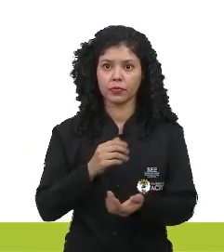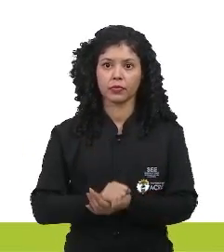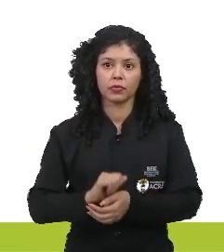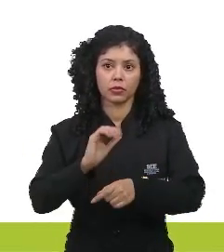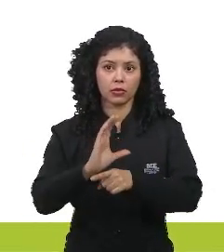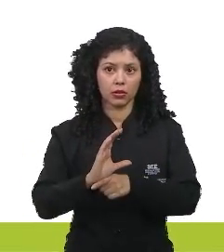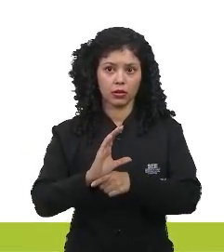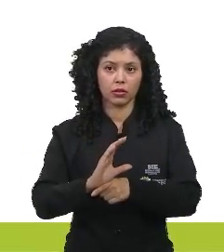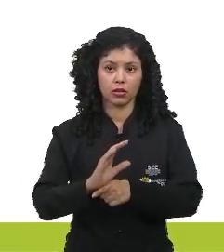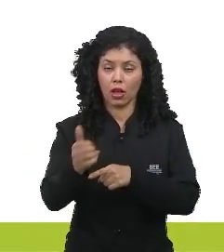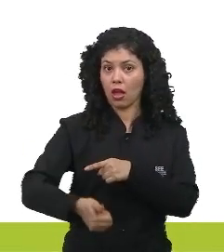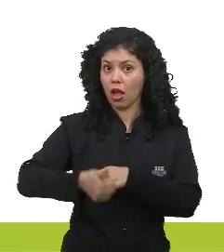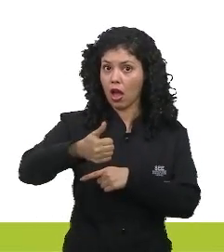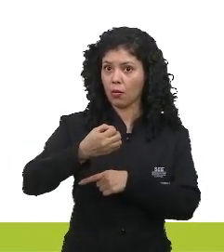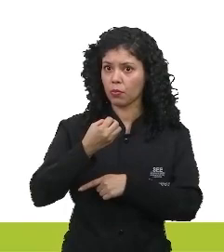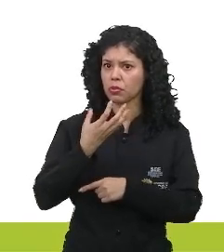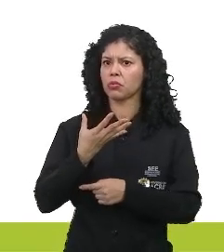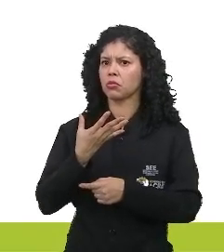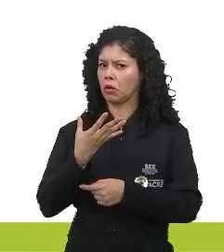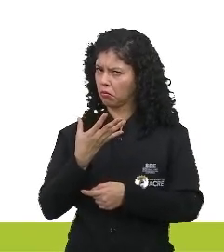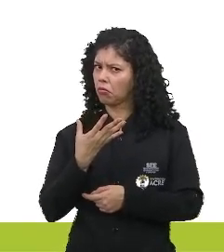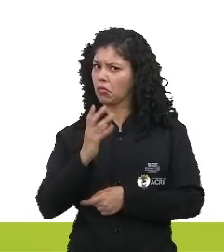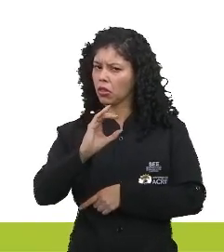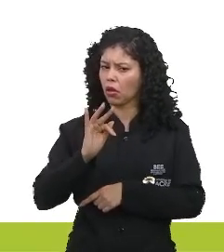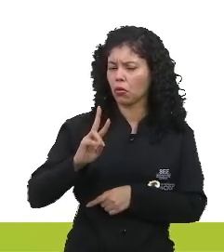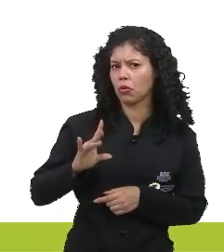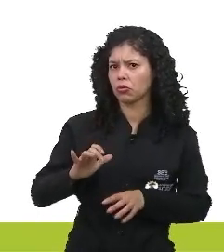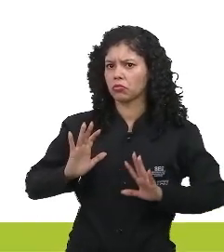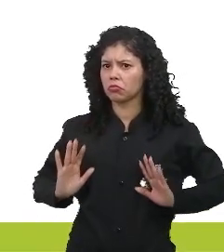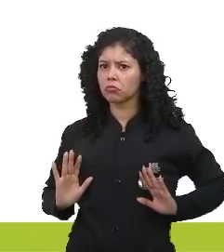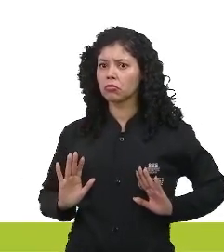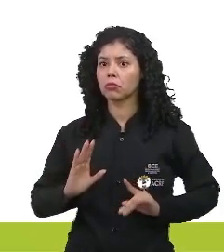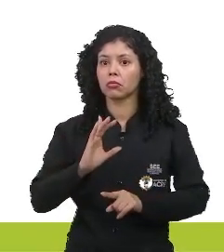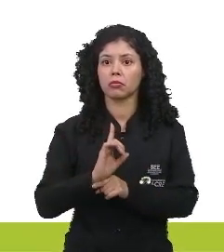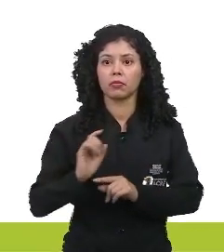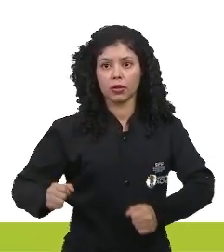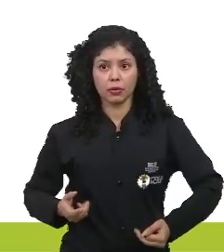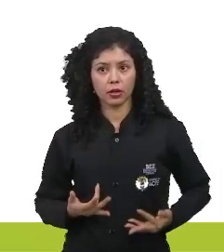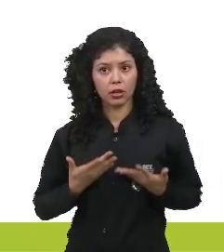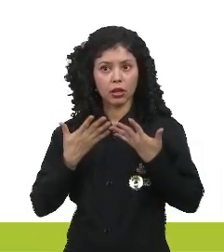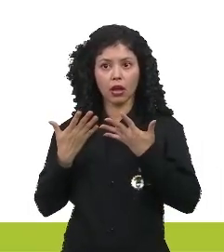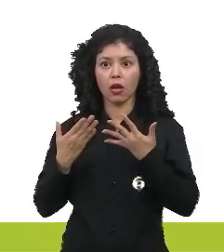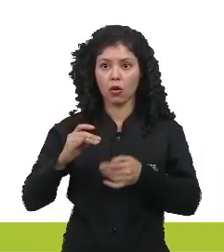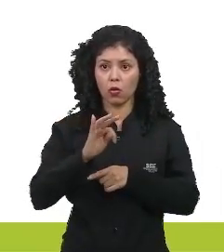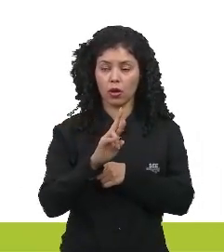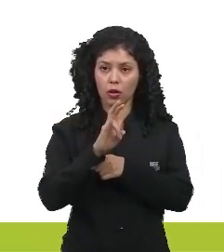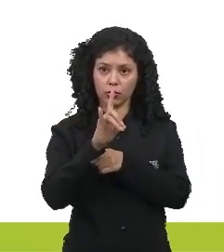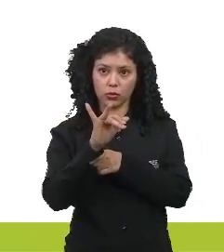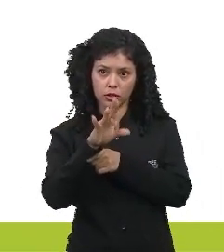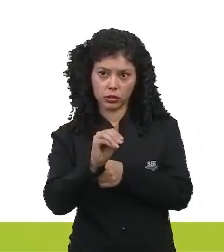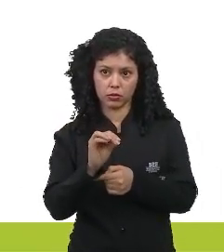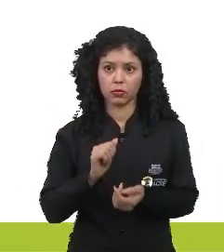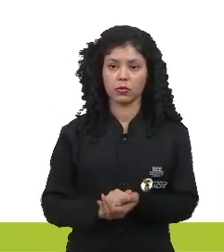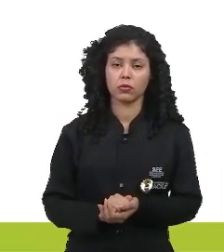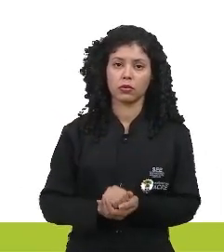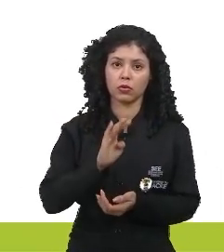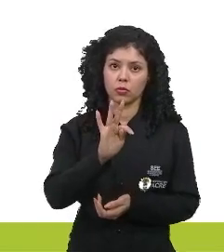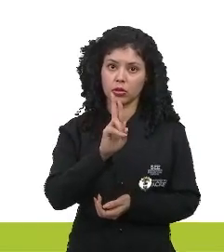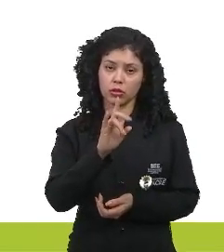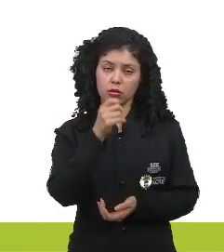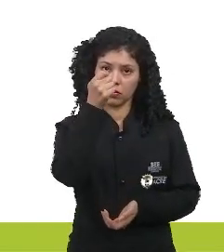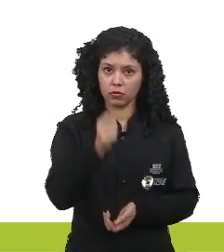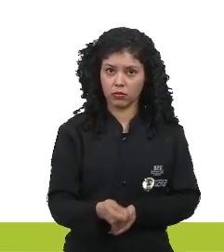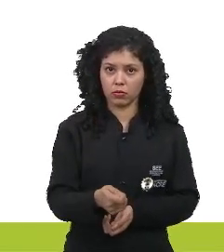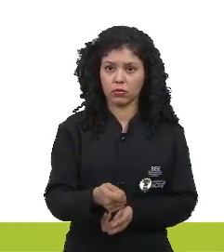a afirmação da benevolência da corte. D, a manifestação do altruísmo